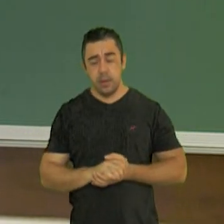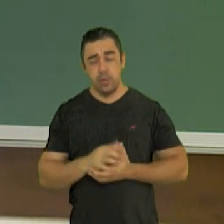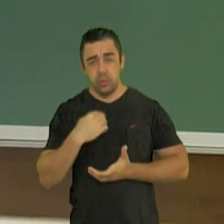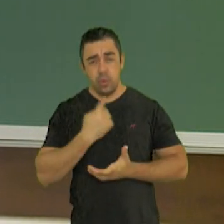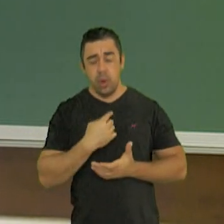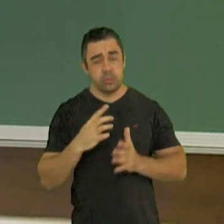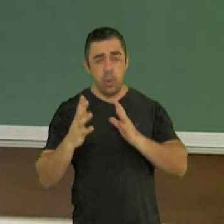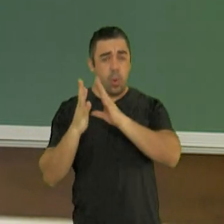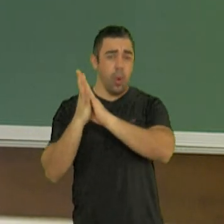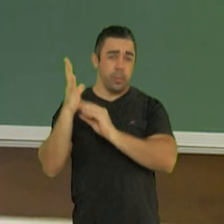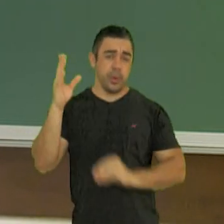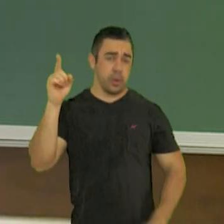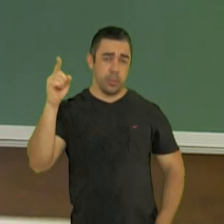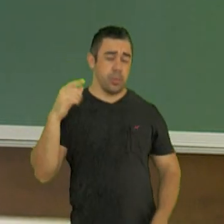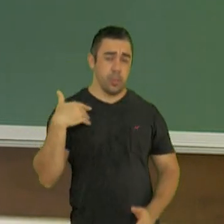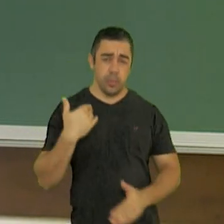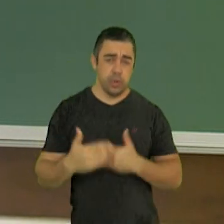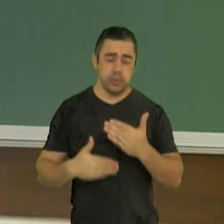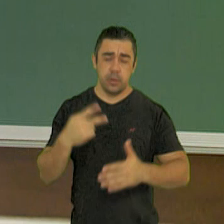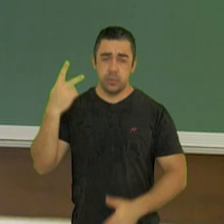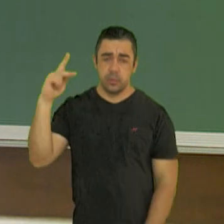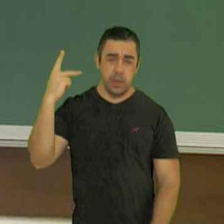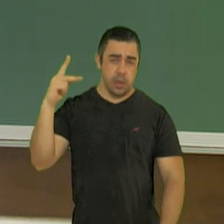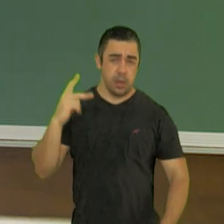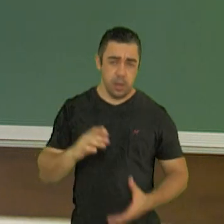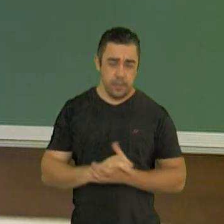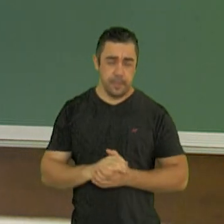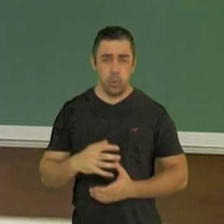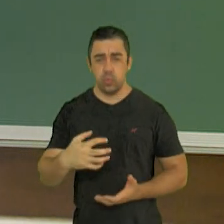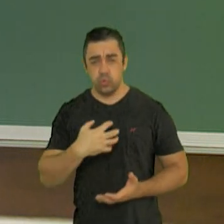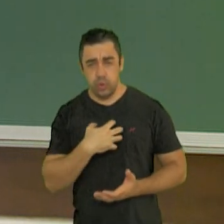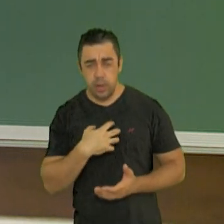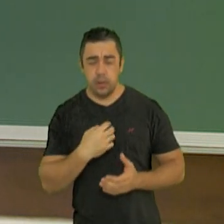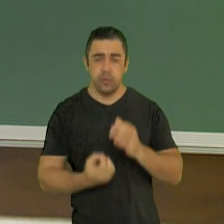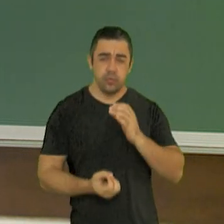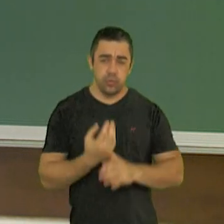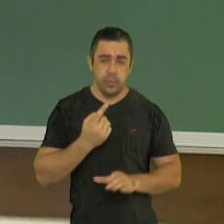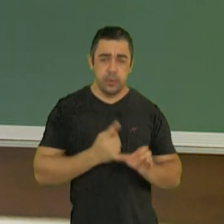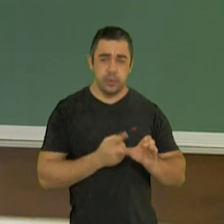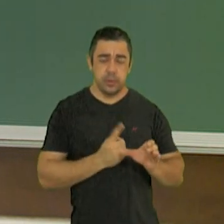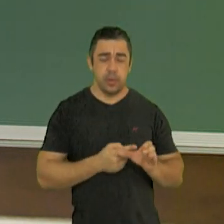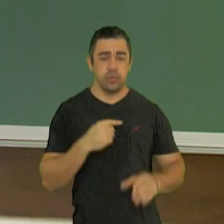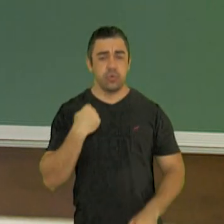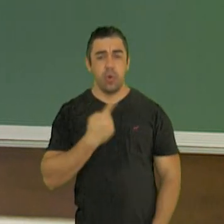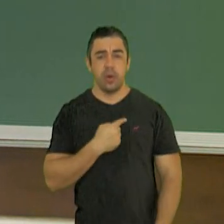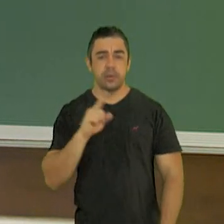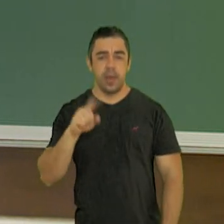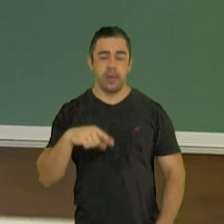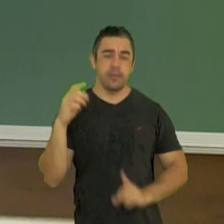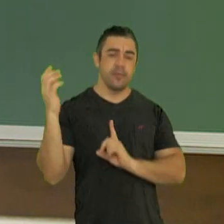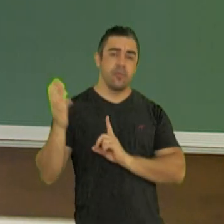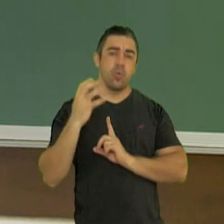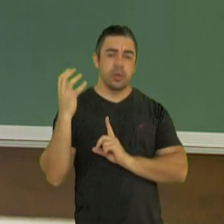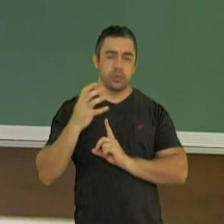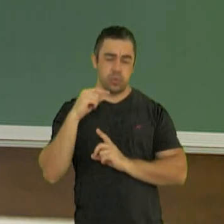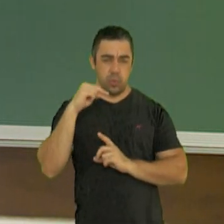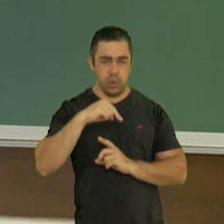copiamos muito, né, esse processo de industrialização, a formação das cidades. Copiamos não, fomos